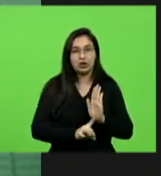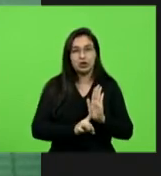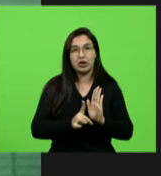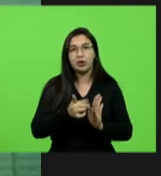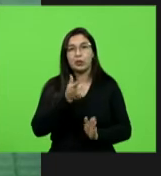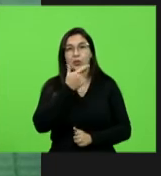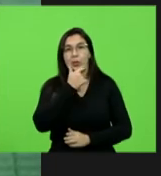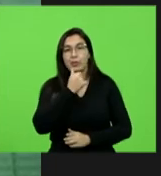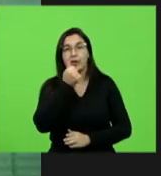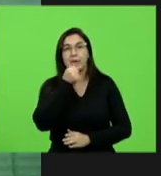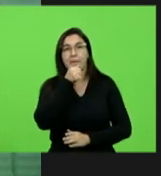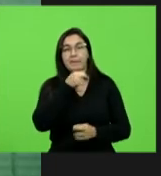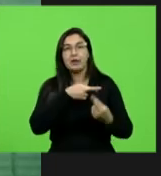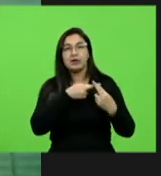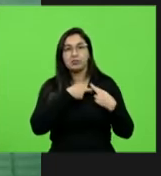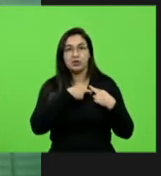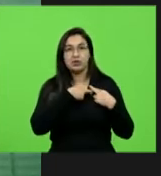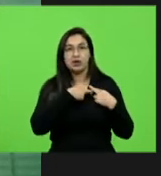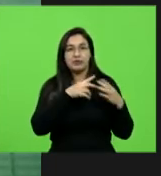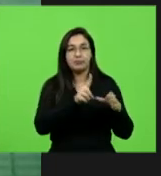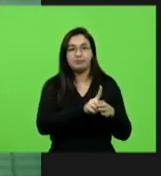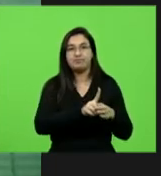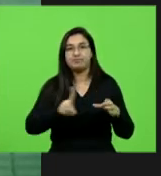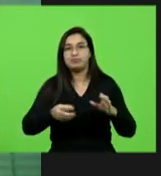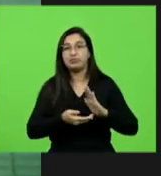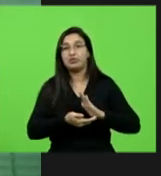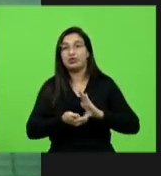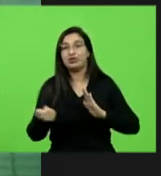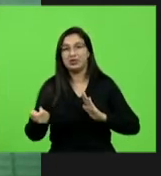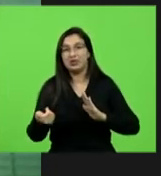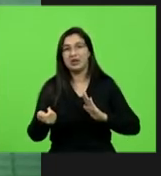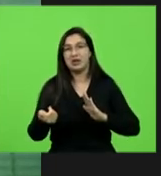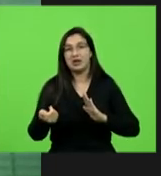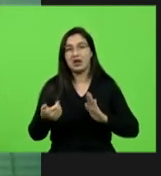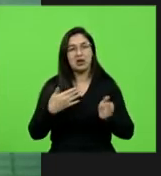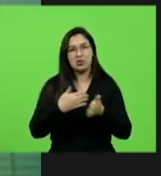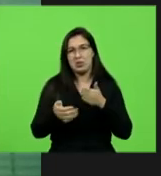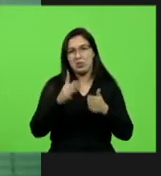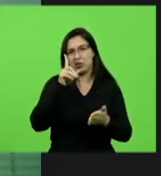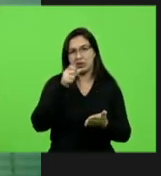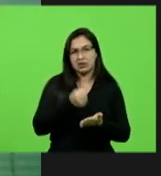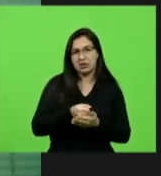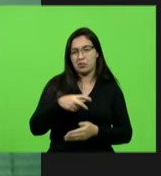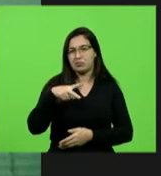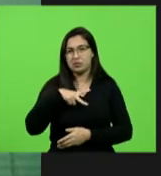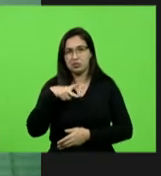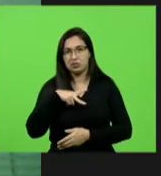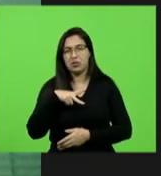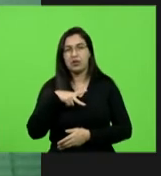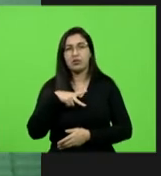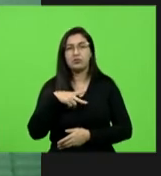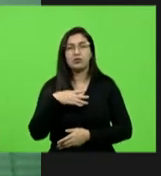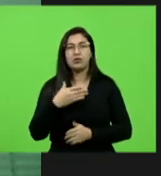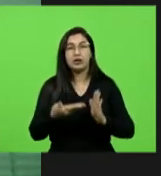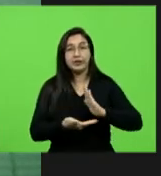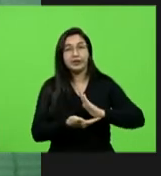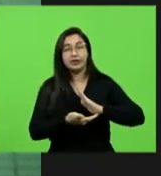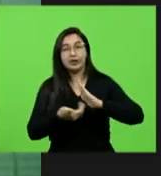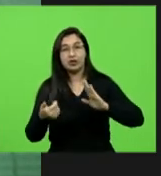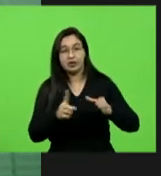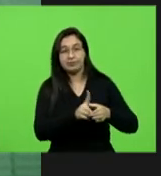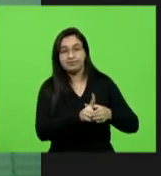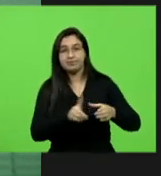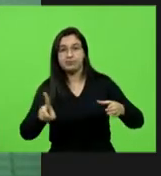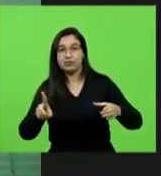excluir, seja qual for o seu motivo, retirar, usurpar